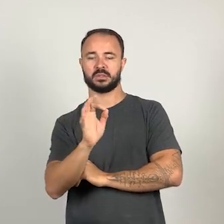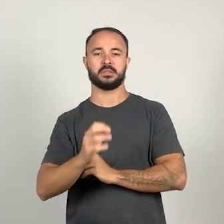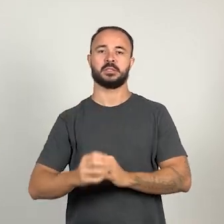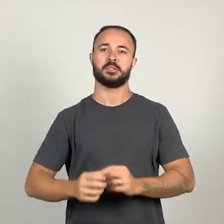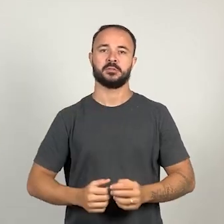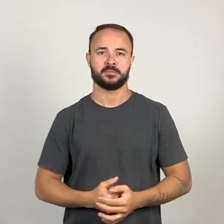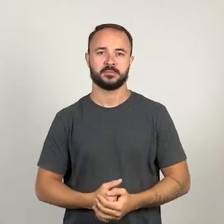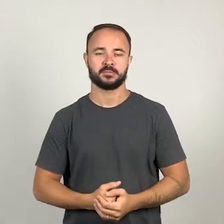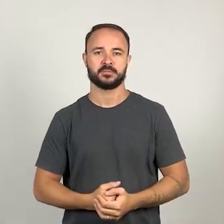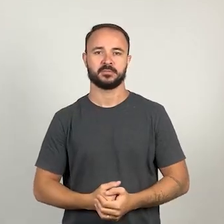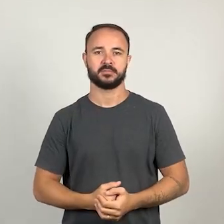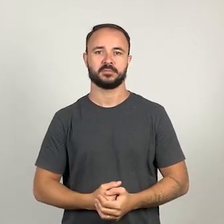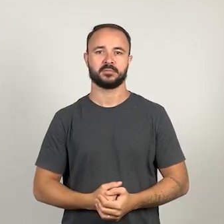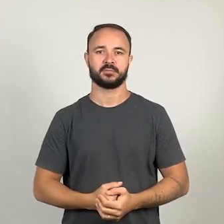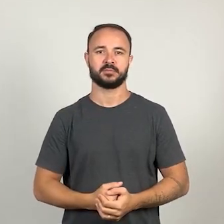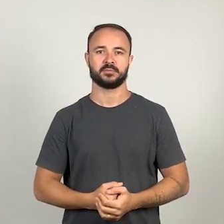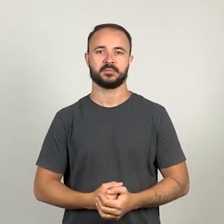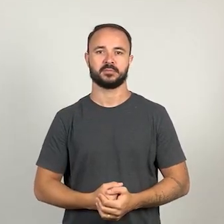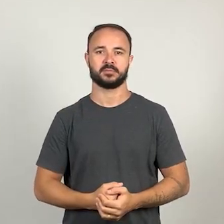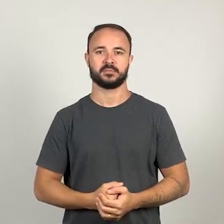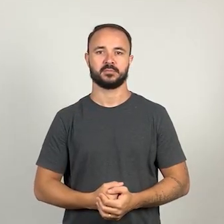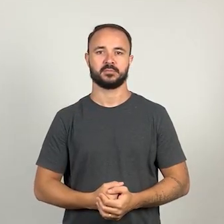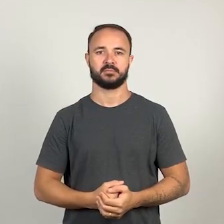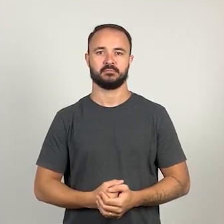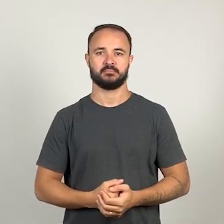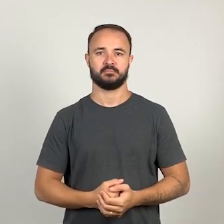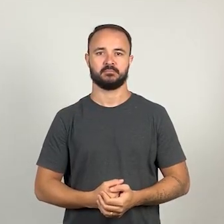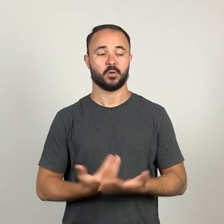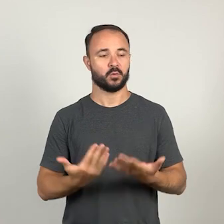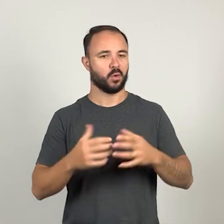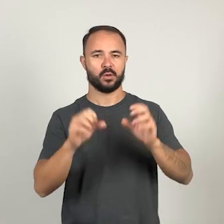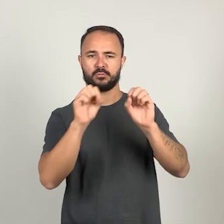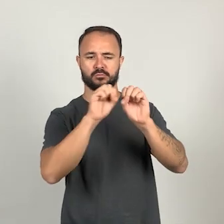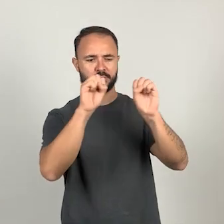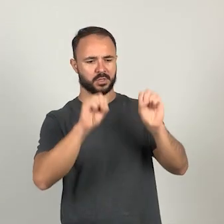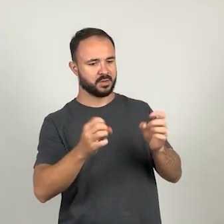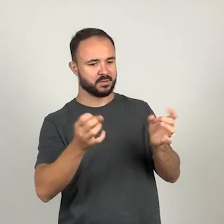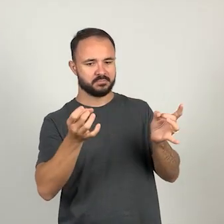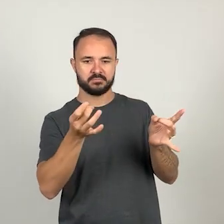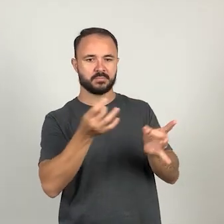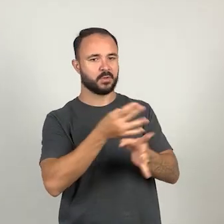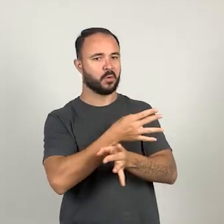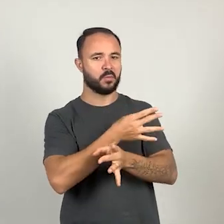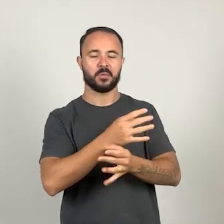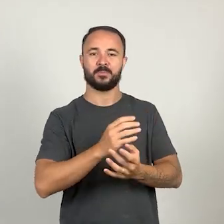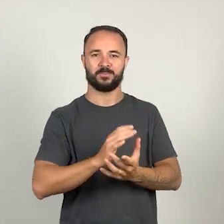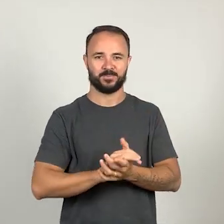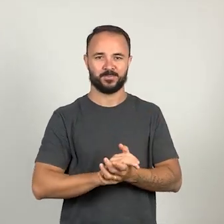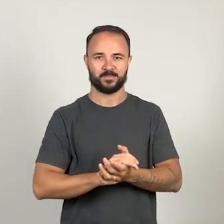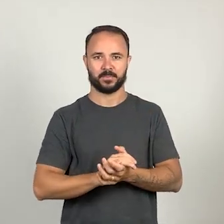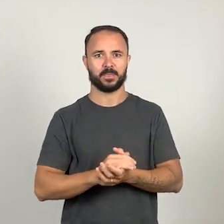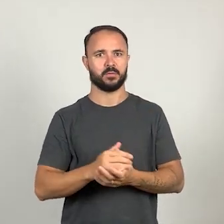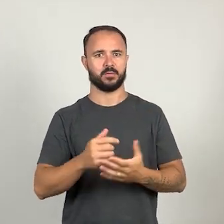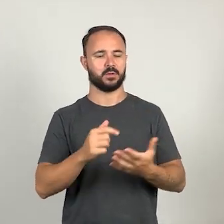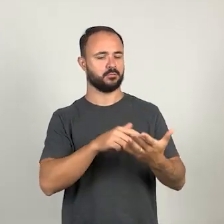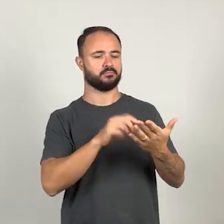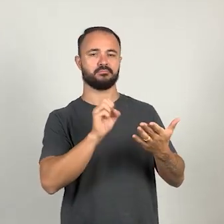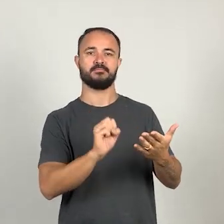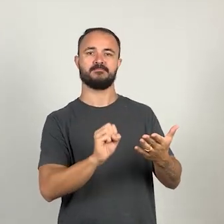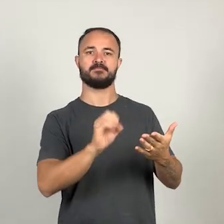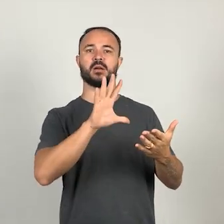motores. Então nós temos o nosso sistema completo. Quando acionamos o botão do meio do